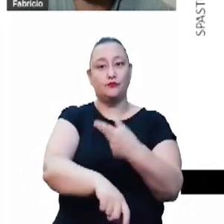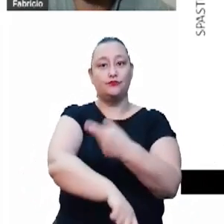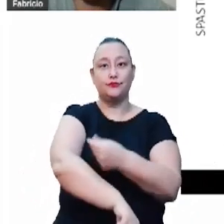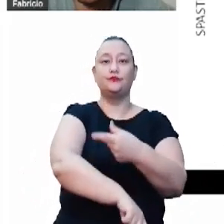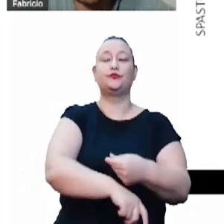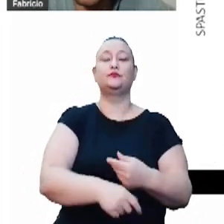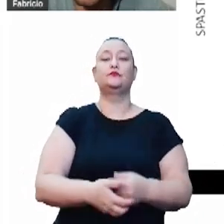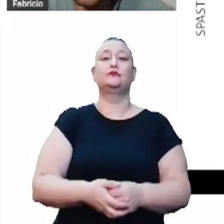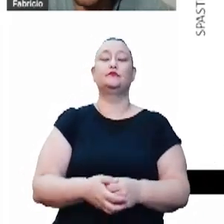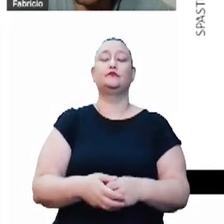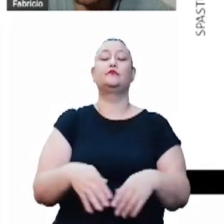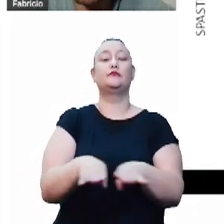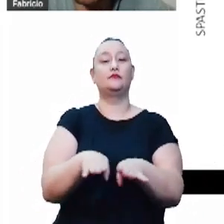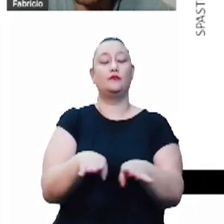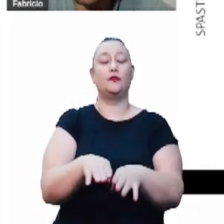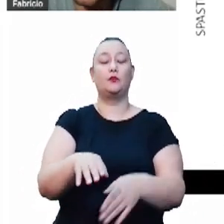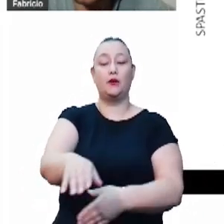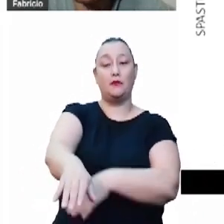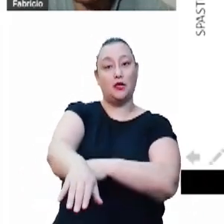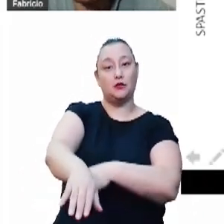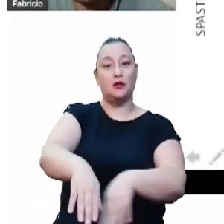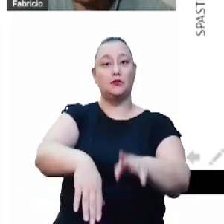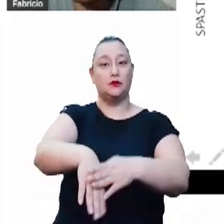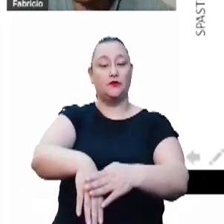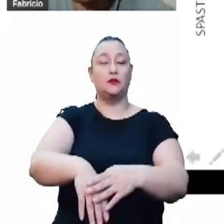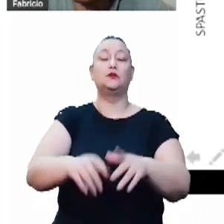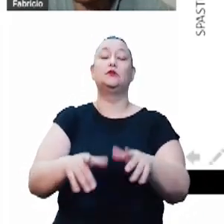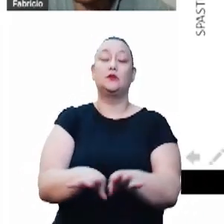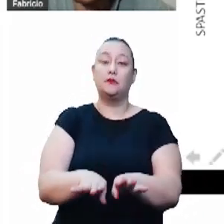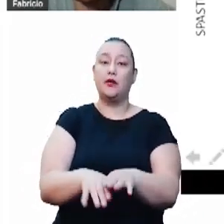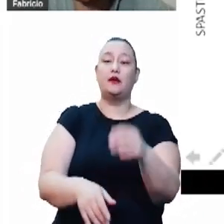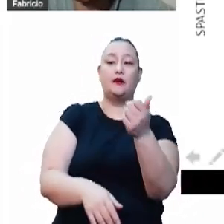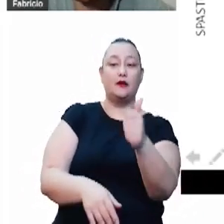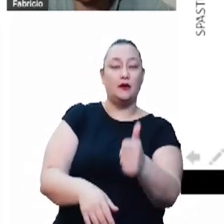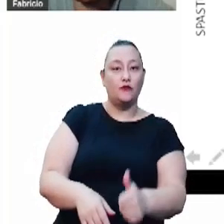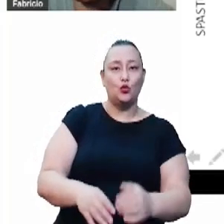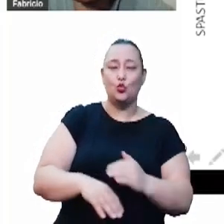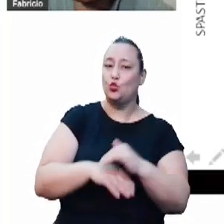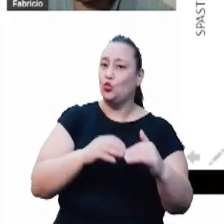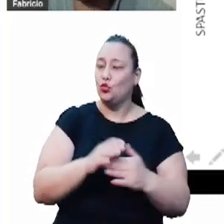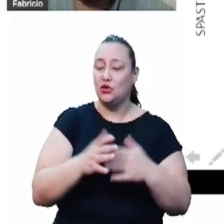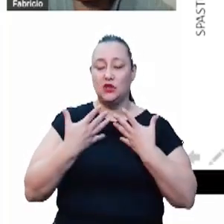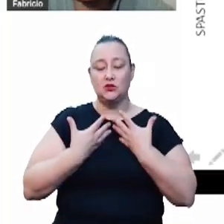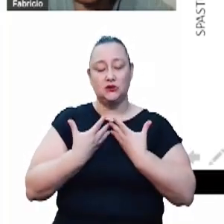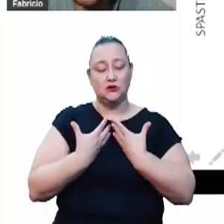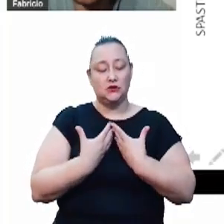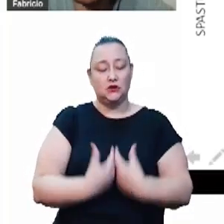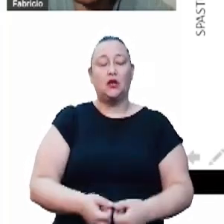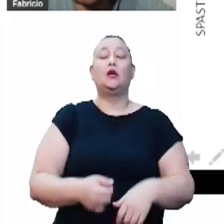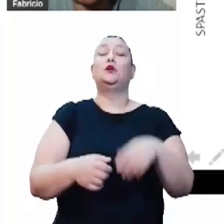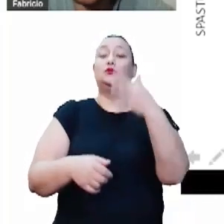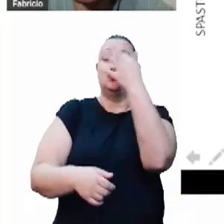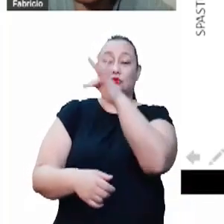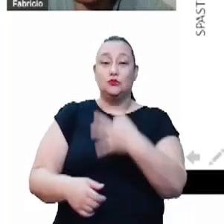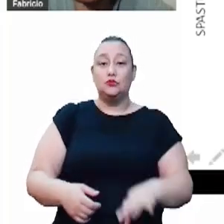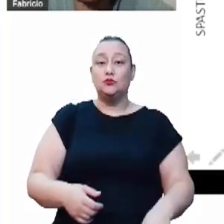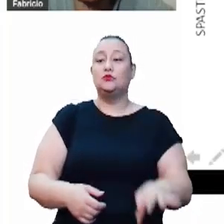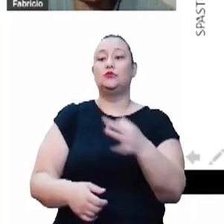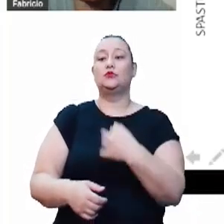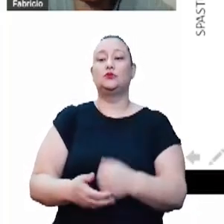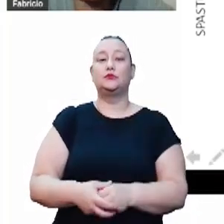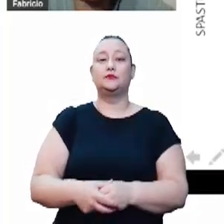da perna e da região adutora. A gente avaliou dor, avaliou fadiga, aplicando questionário nos pacientes, e